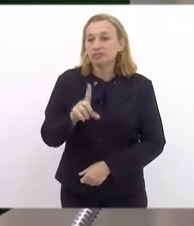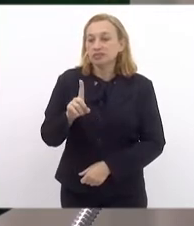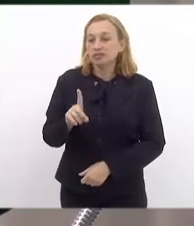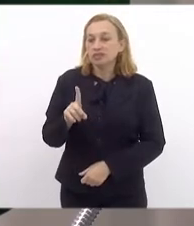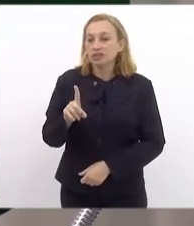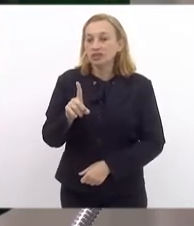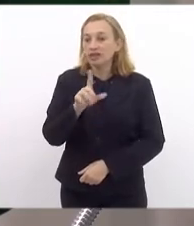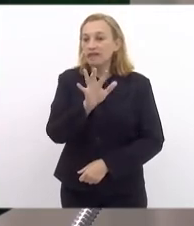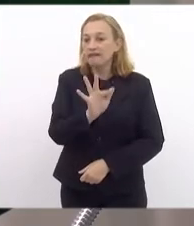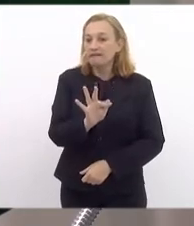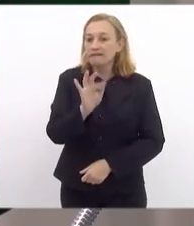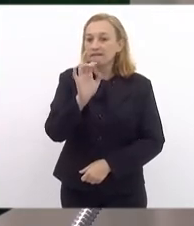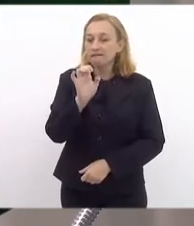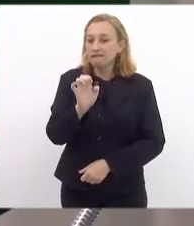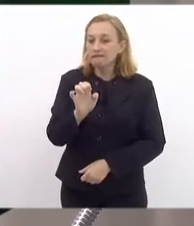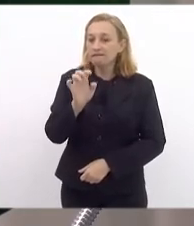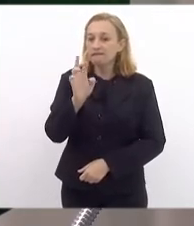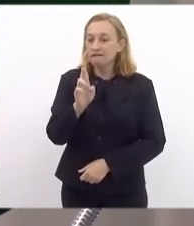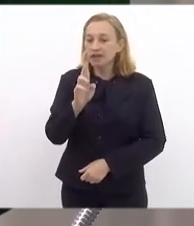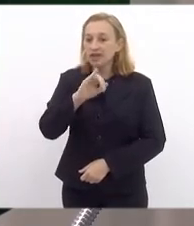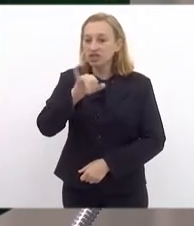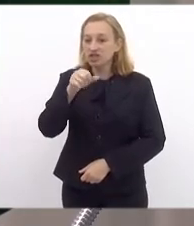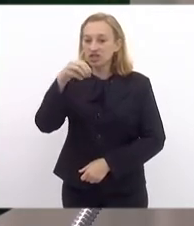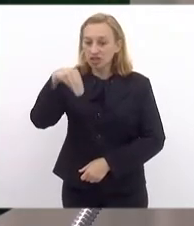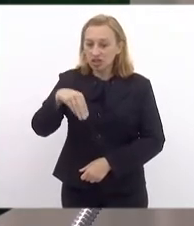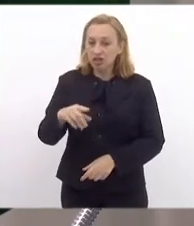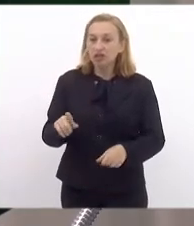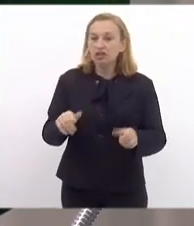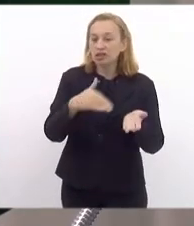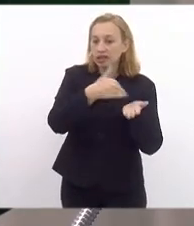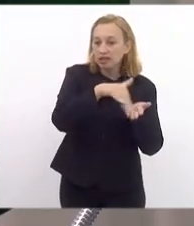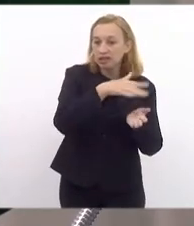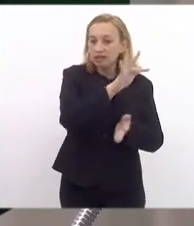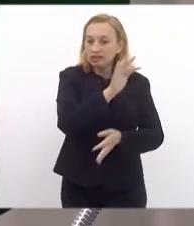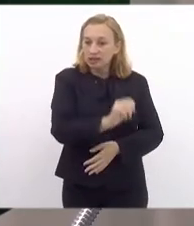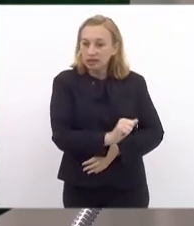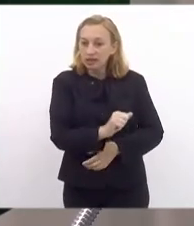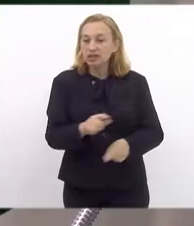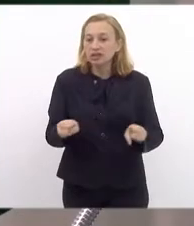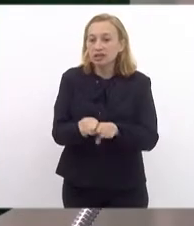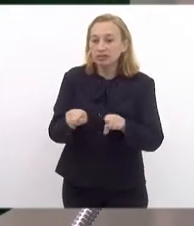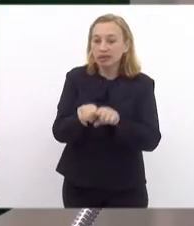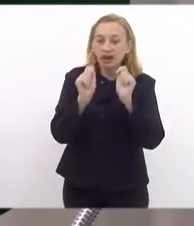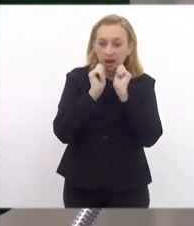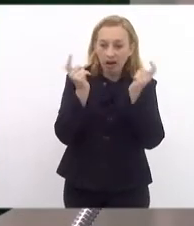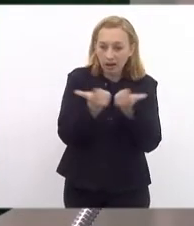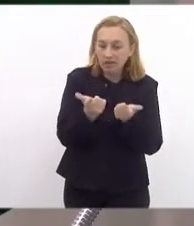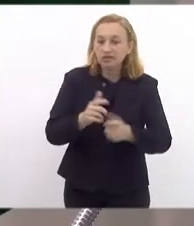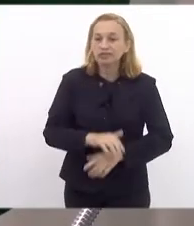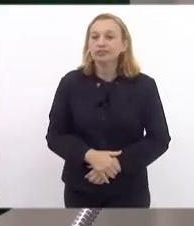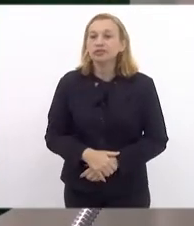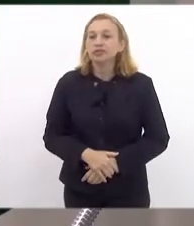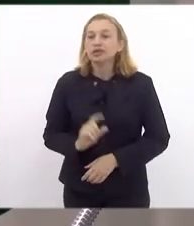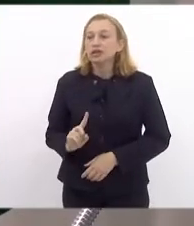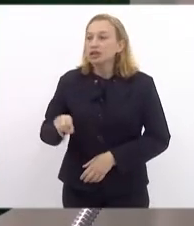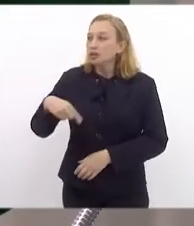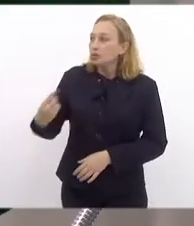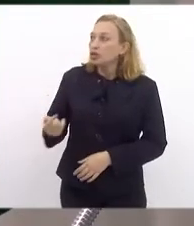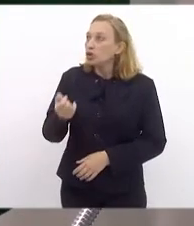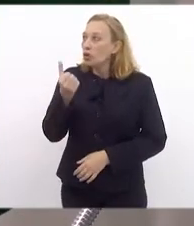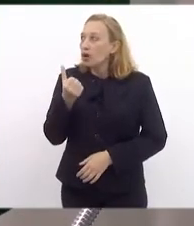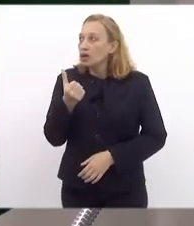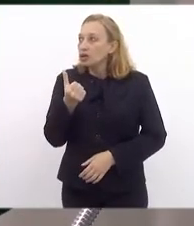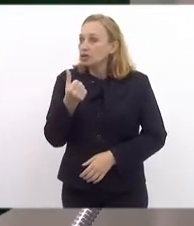firjan nem a secretaria de fazenda nem tão-pouco Assembleia Legislativa depois de